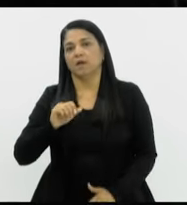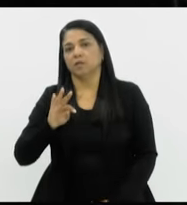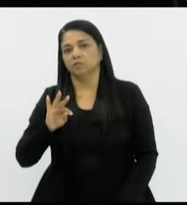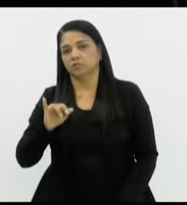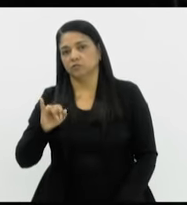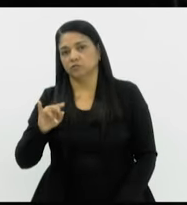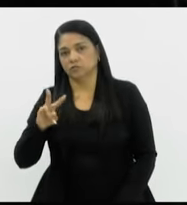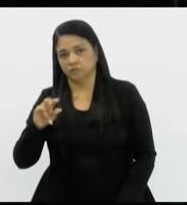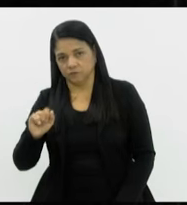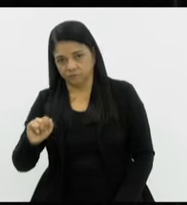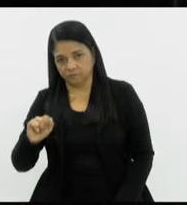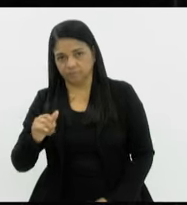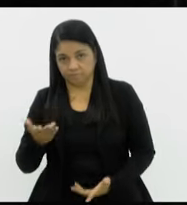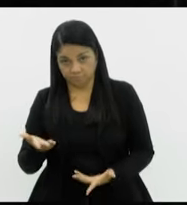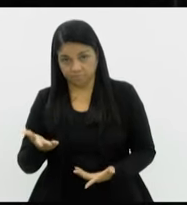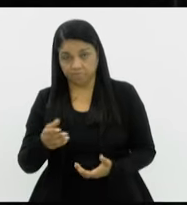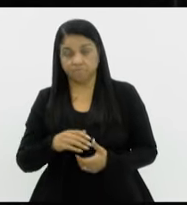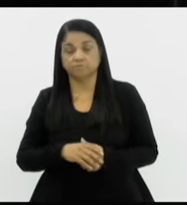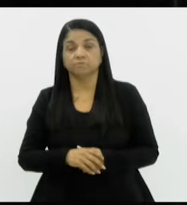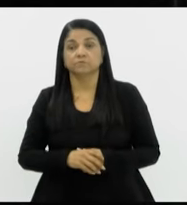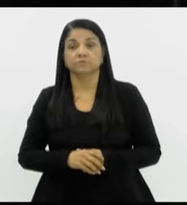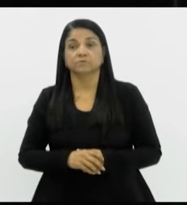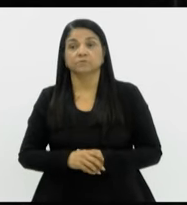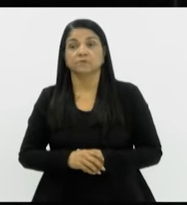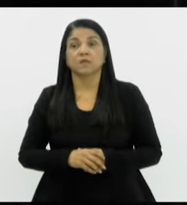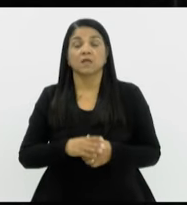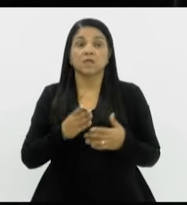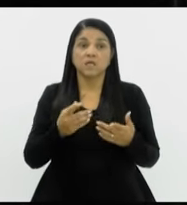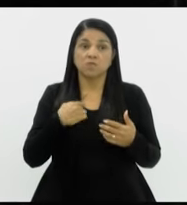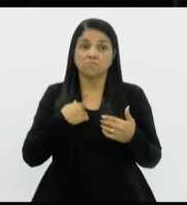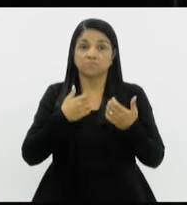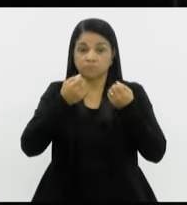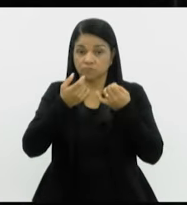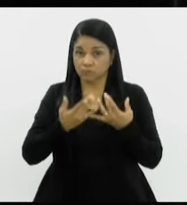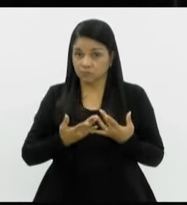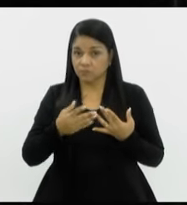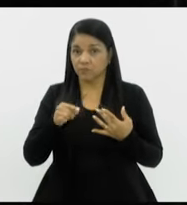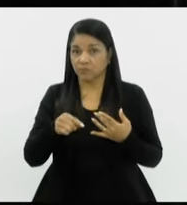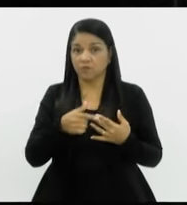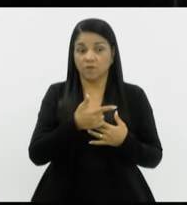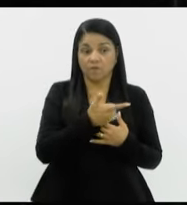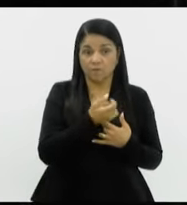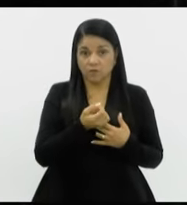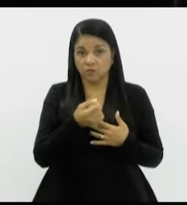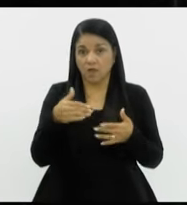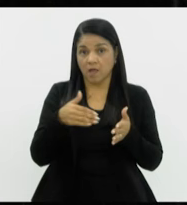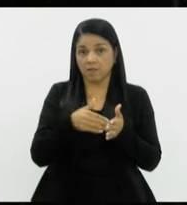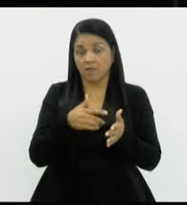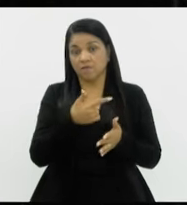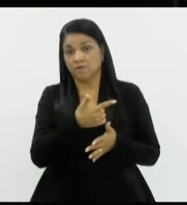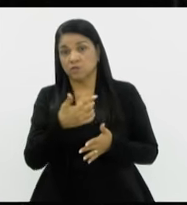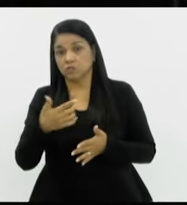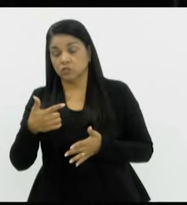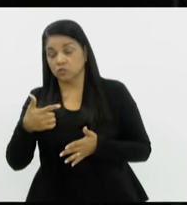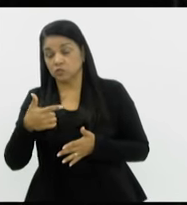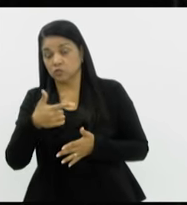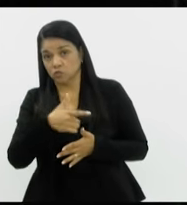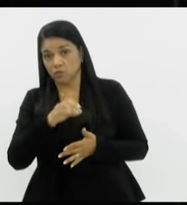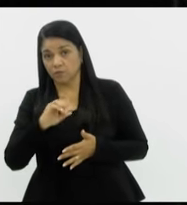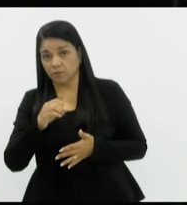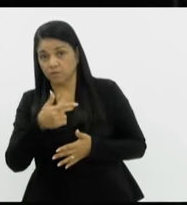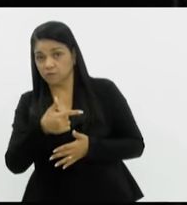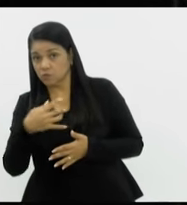Então, por isso que colocamos de 20 a 24. E se faz